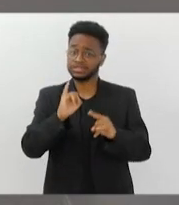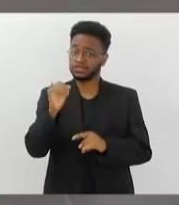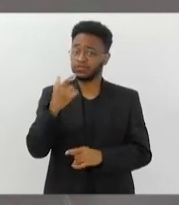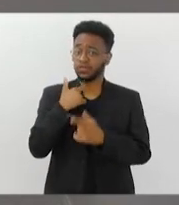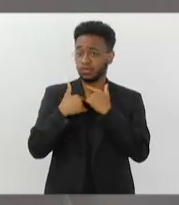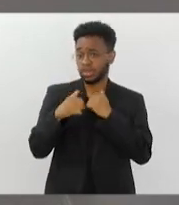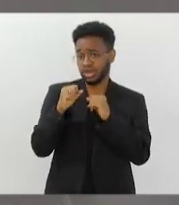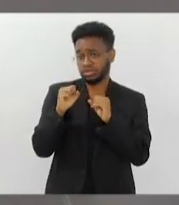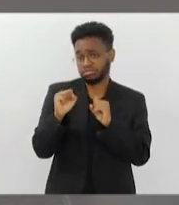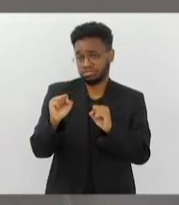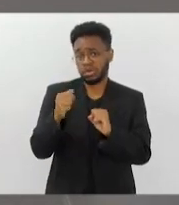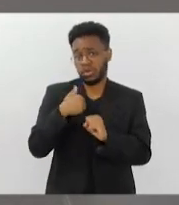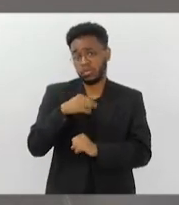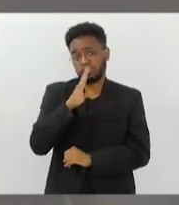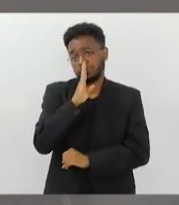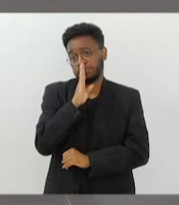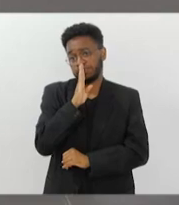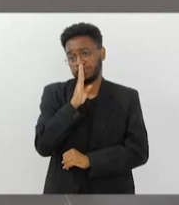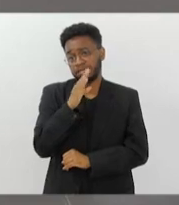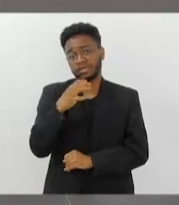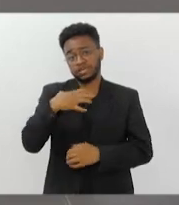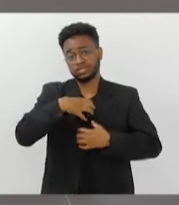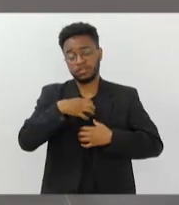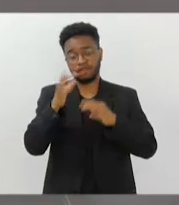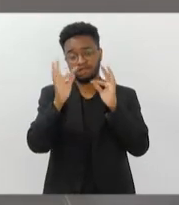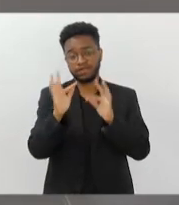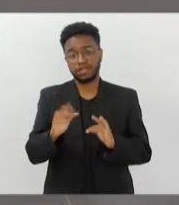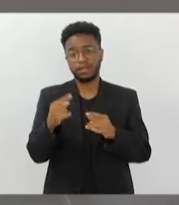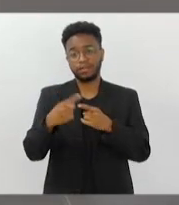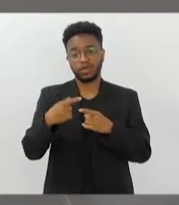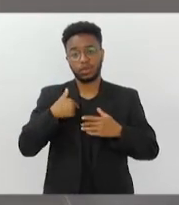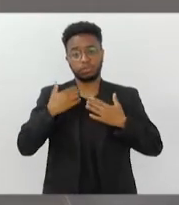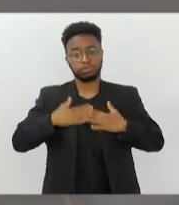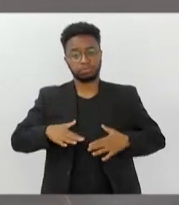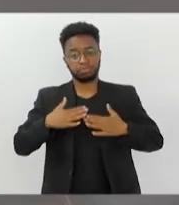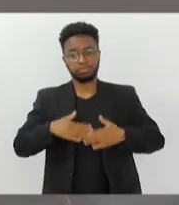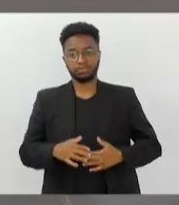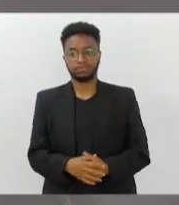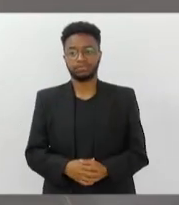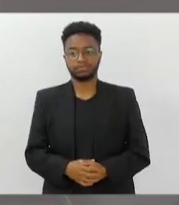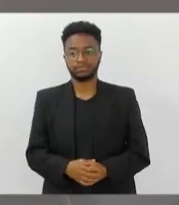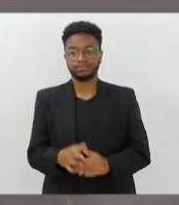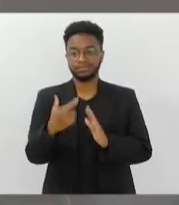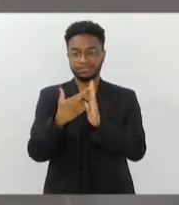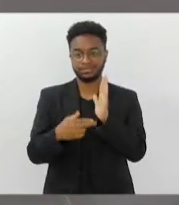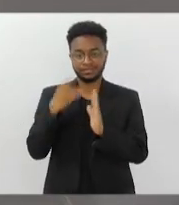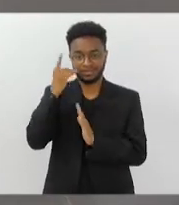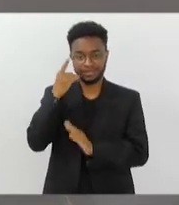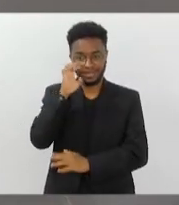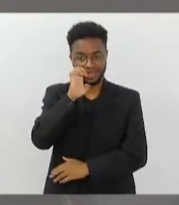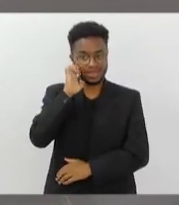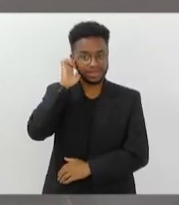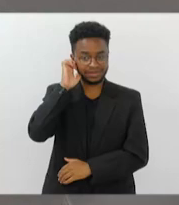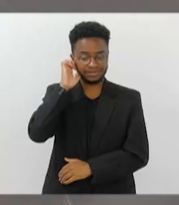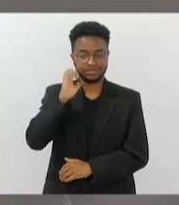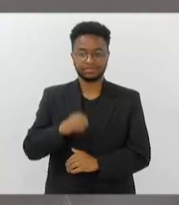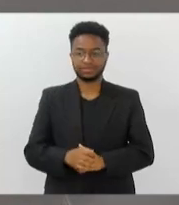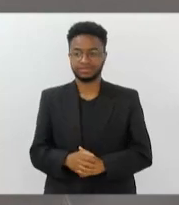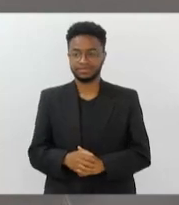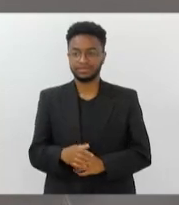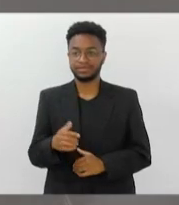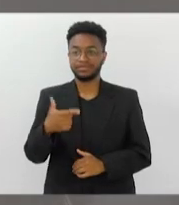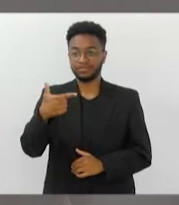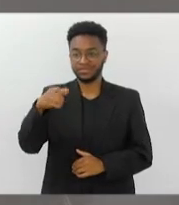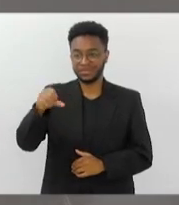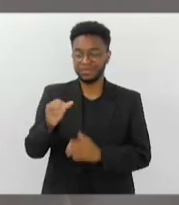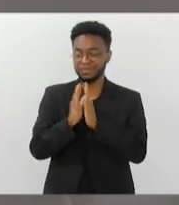frente eu fico até mais feliz, porque eu descanso. Relatoria da deputada Élica Takimoto,